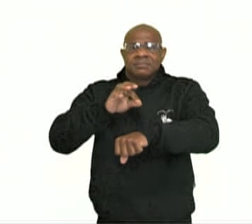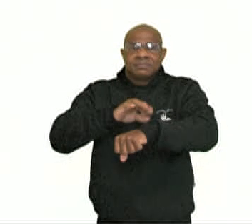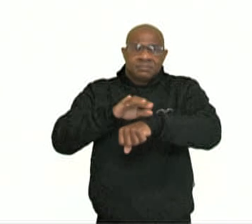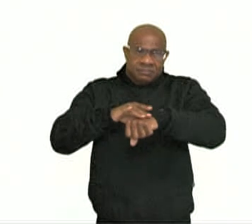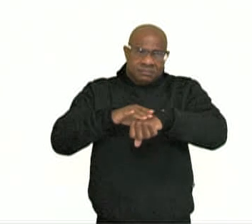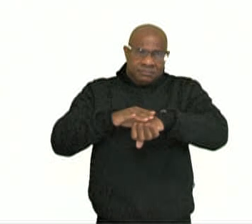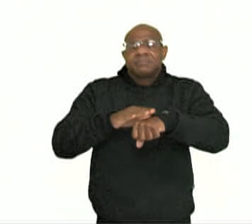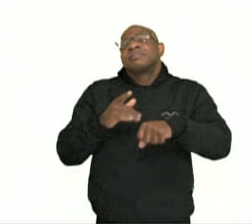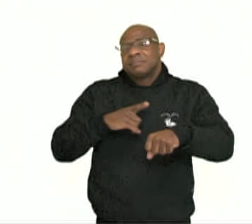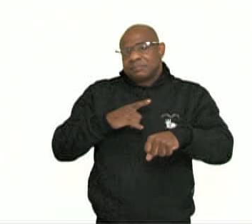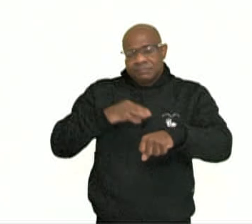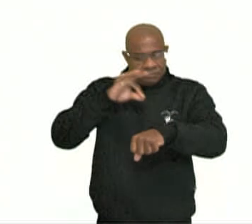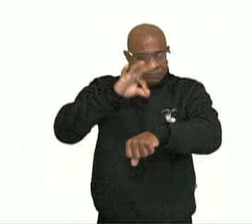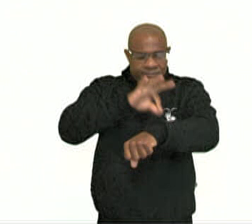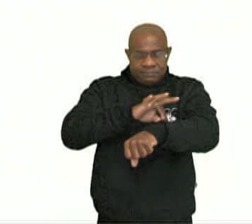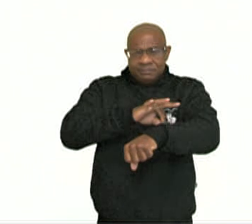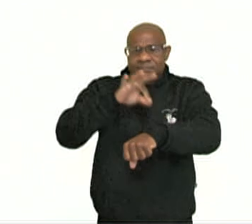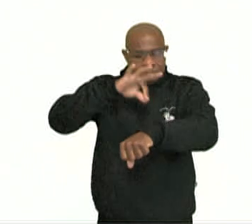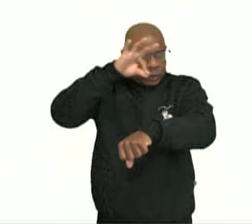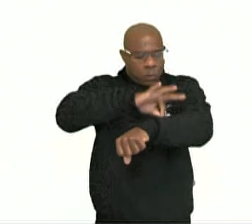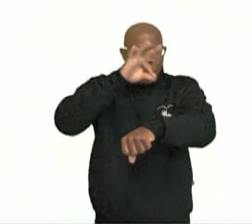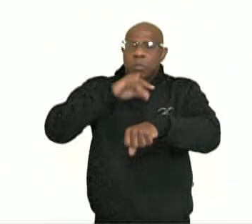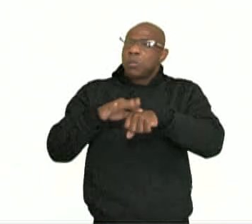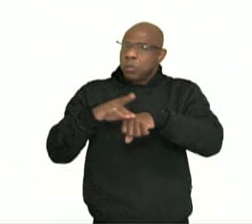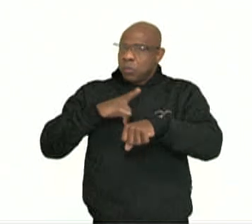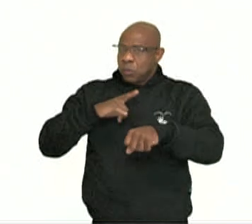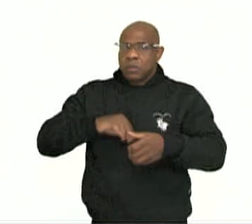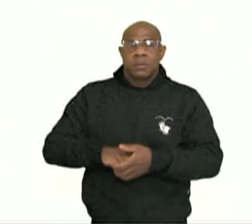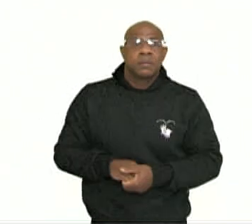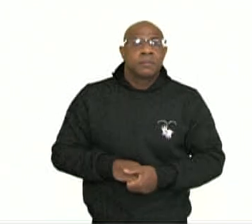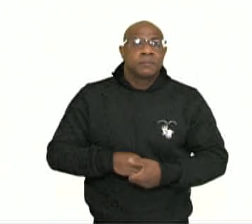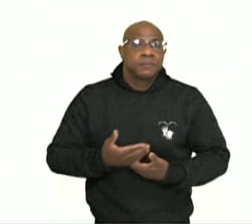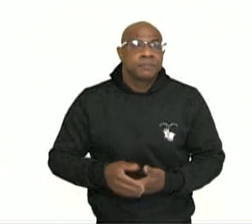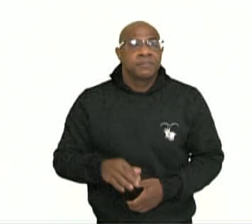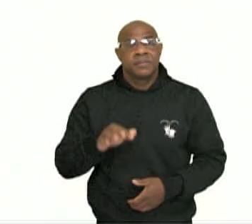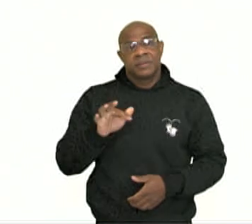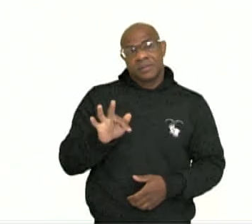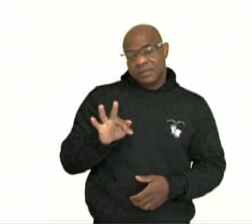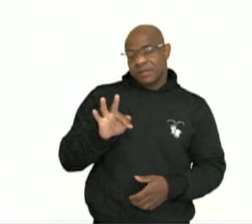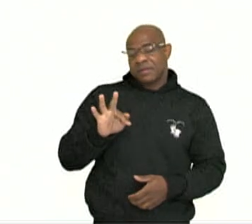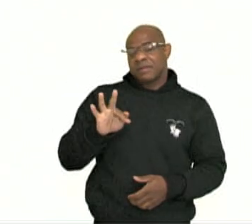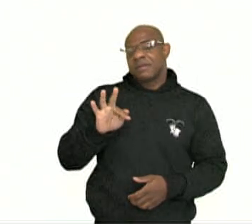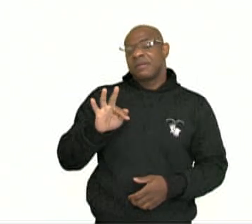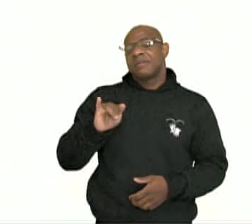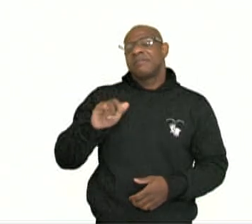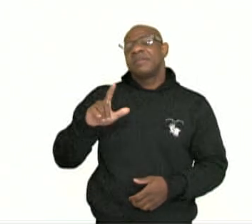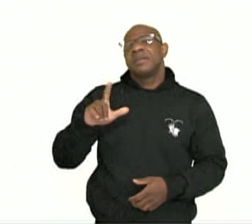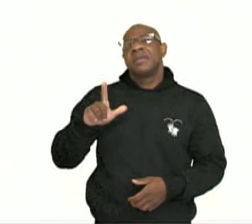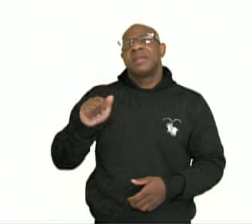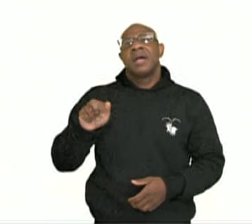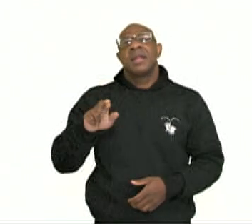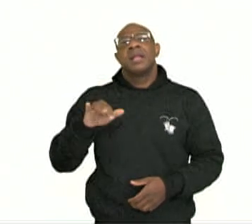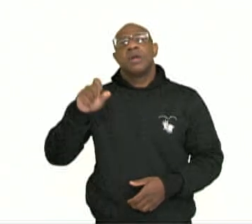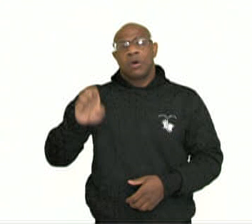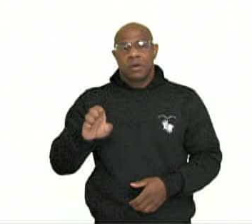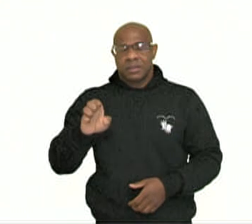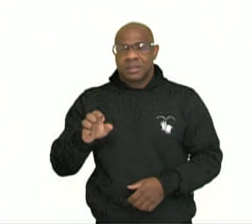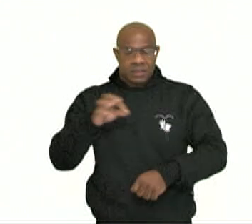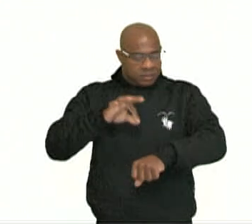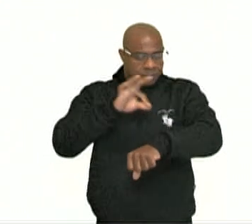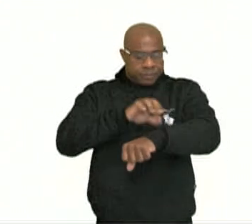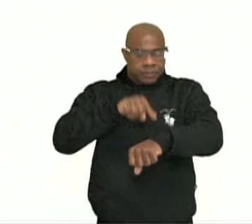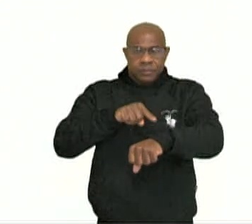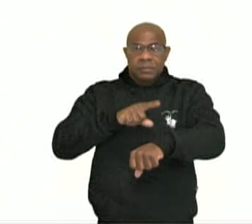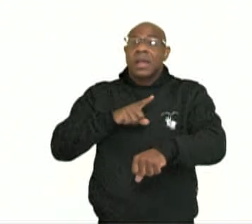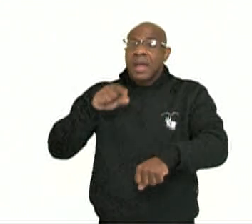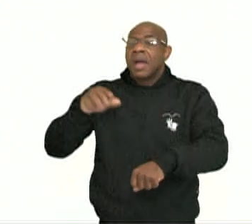viral transmitida pela picada de um mosquito. A filariose, apesar de não ser causada por um vírus, apresenta em comum a